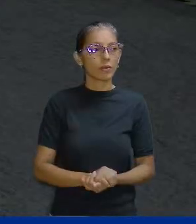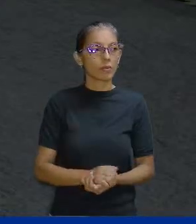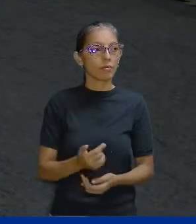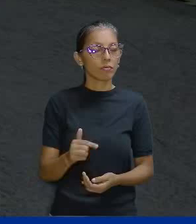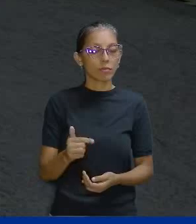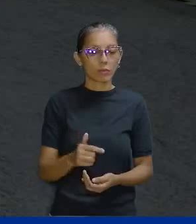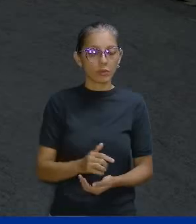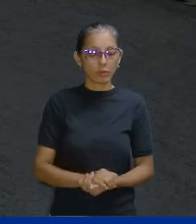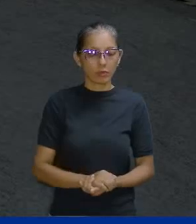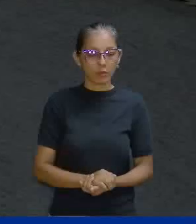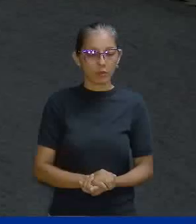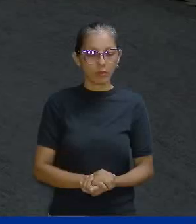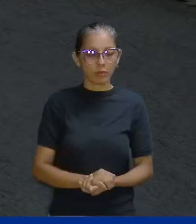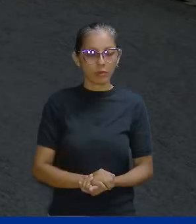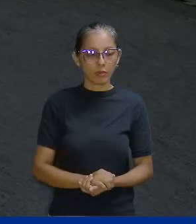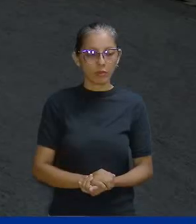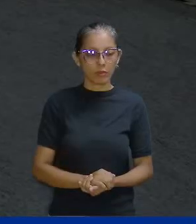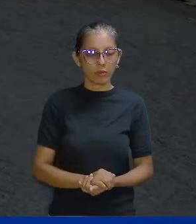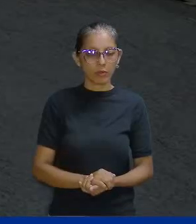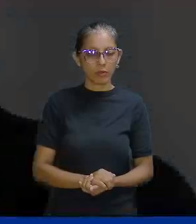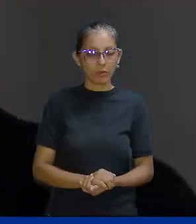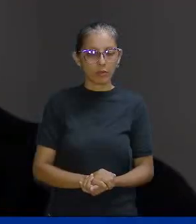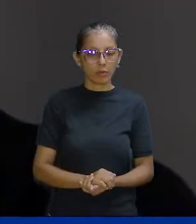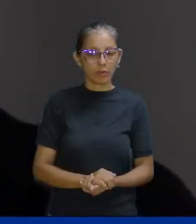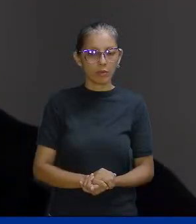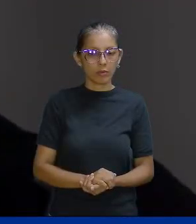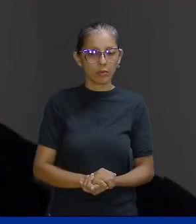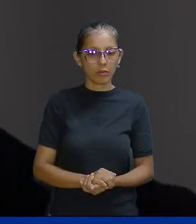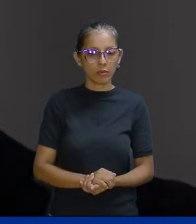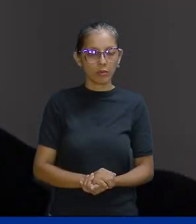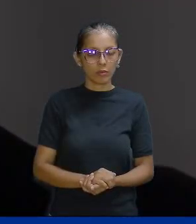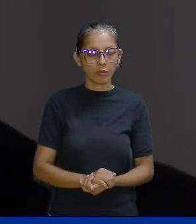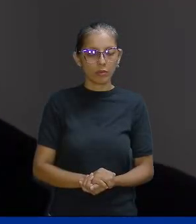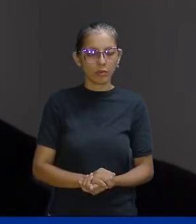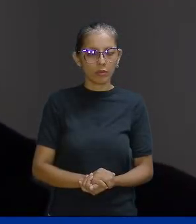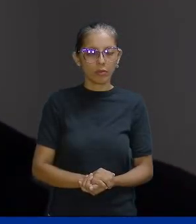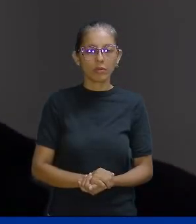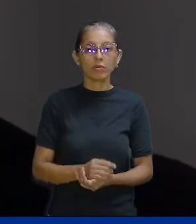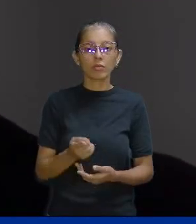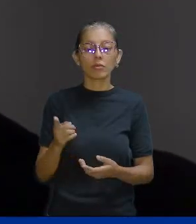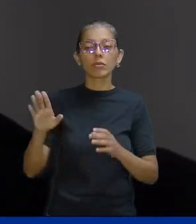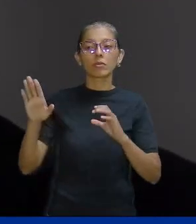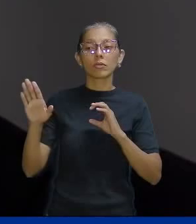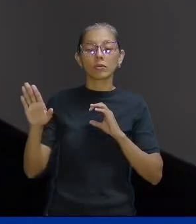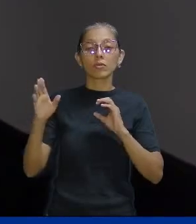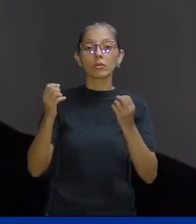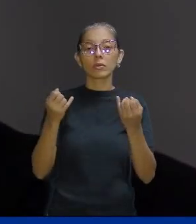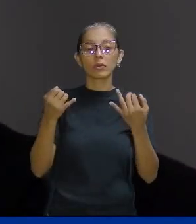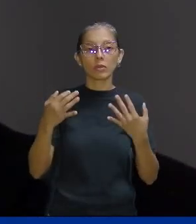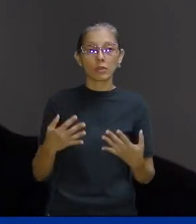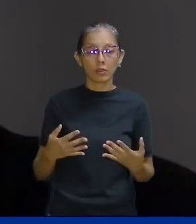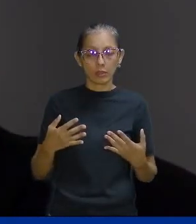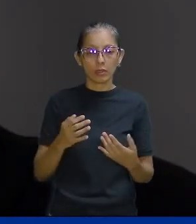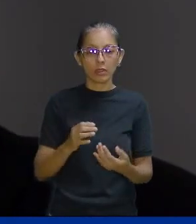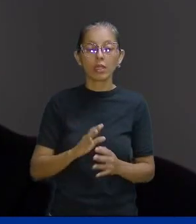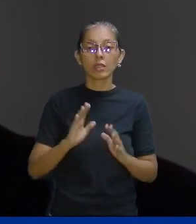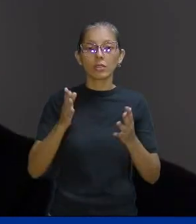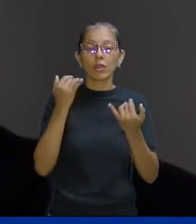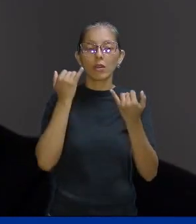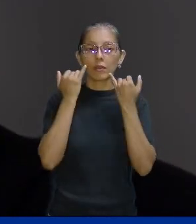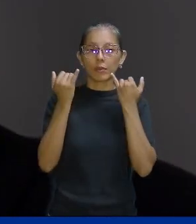Senhor presidente, conforme relatou-se, o recorrente sustenta que as informações Em ambiente apresentadas virtual, o juiz de Valdo forma Valente. inicial